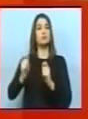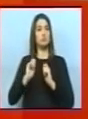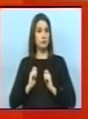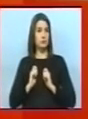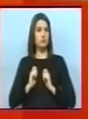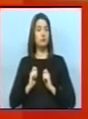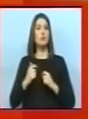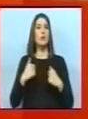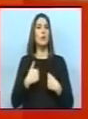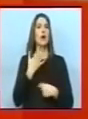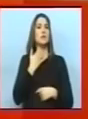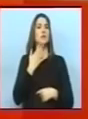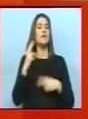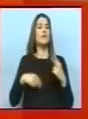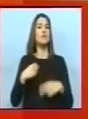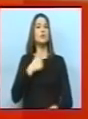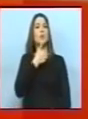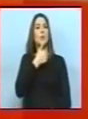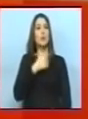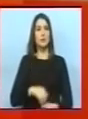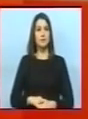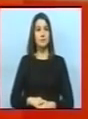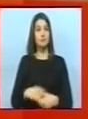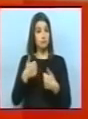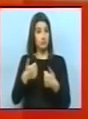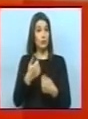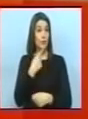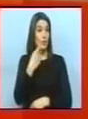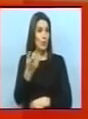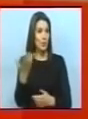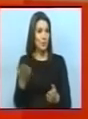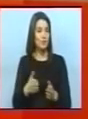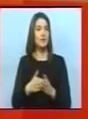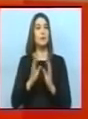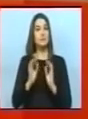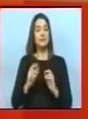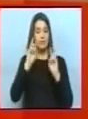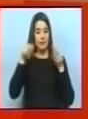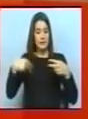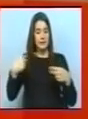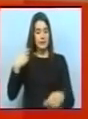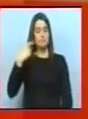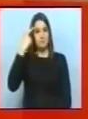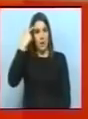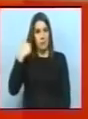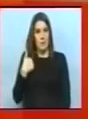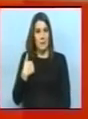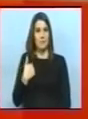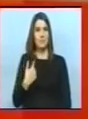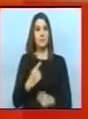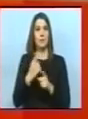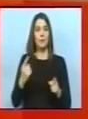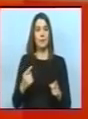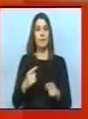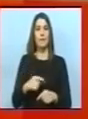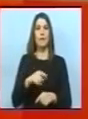é que eu devo tomar? Bom, essa é uma boa pergunta e eu acho que deve haver alguma consciência. Se estamos a falar de ascendentes e descendentes... Podem